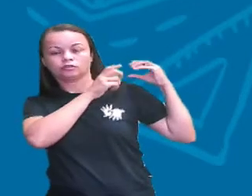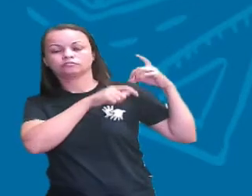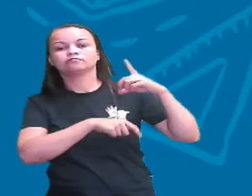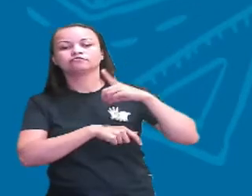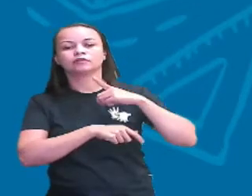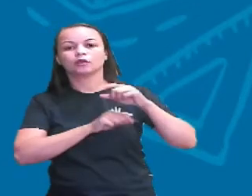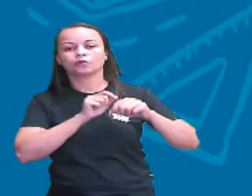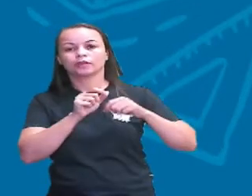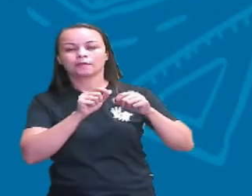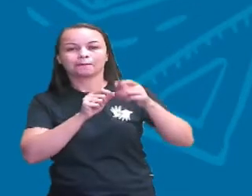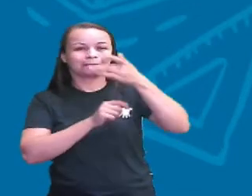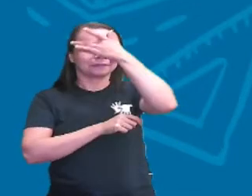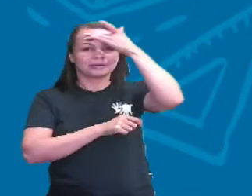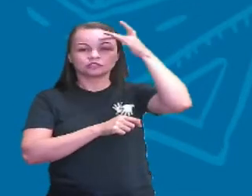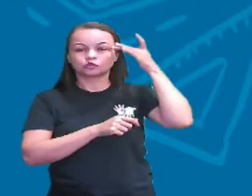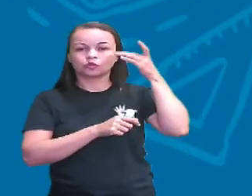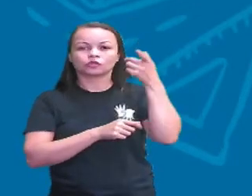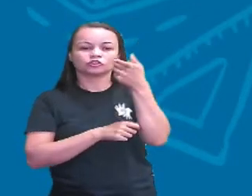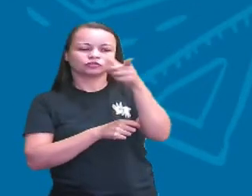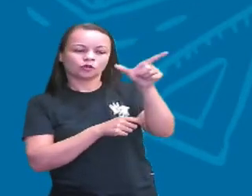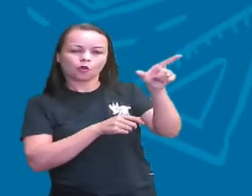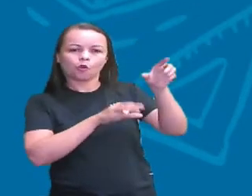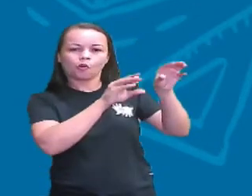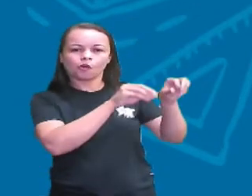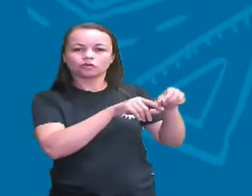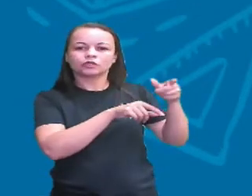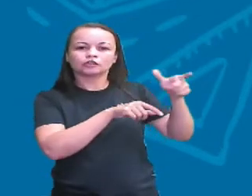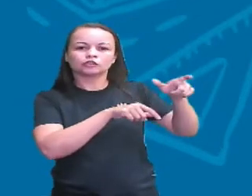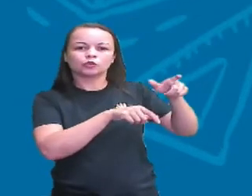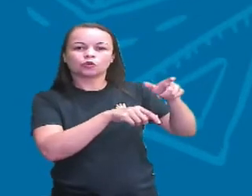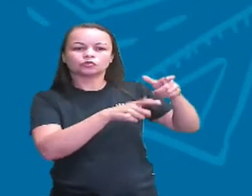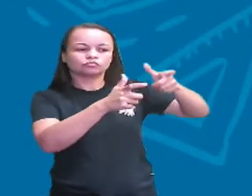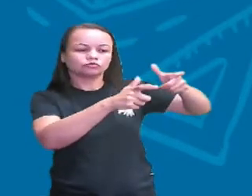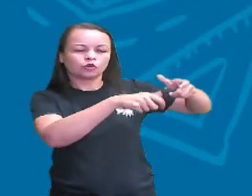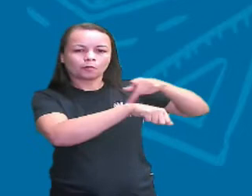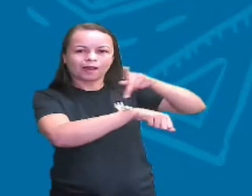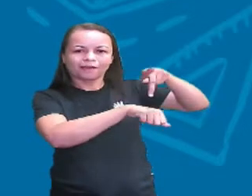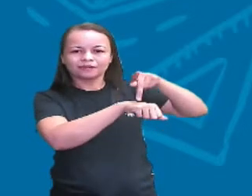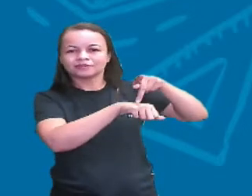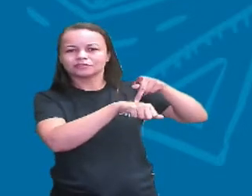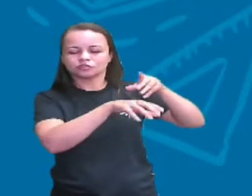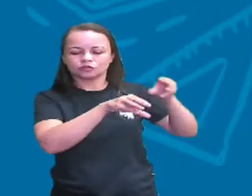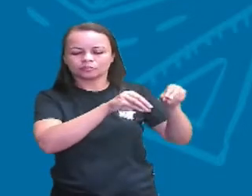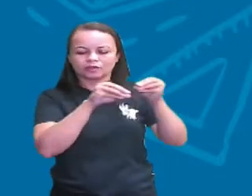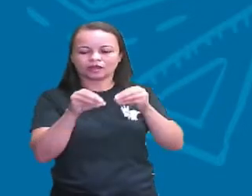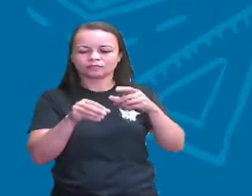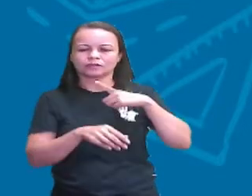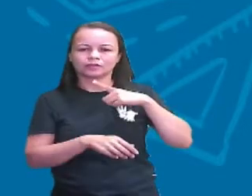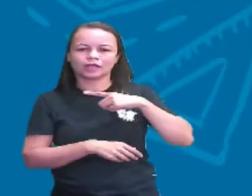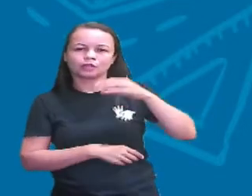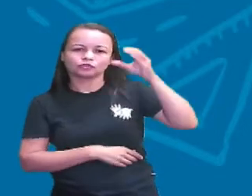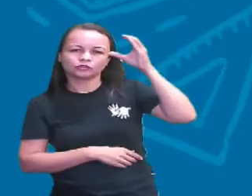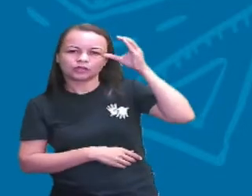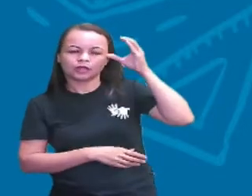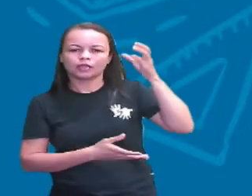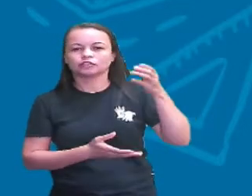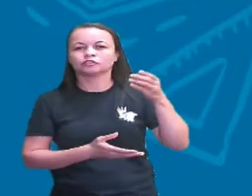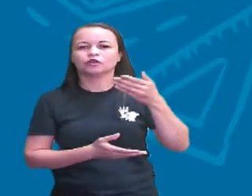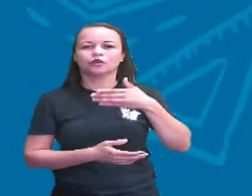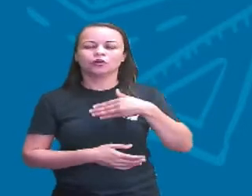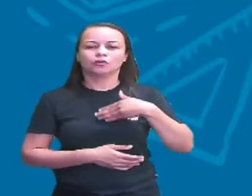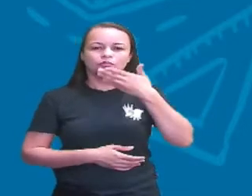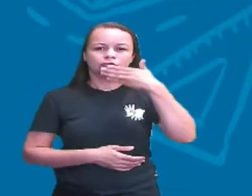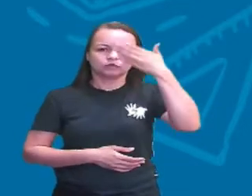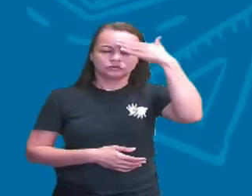carregando pessoas de outras regiões, dessas regiões dominadas, né? Nós temos aqui, ó, um chinês, um muçulmano,